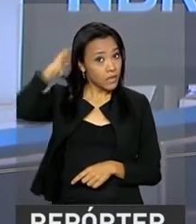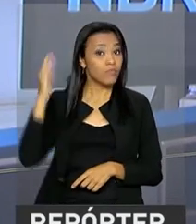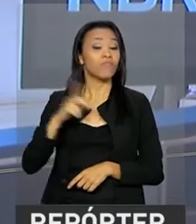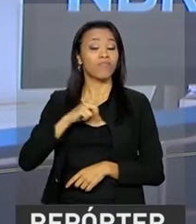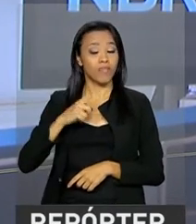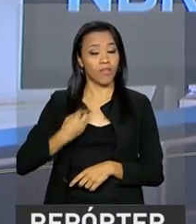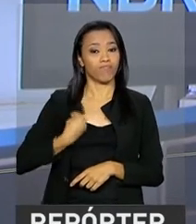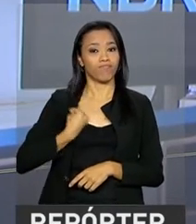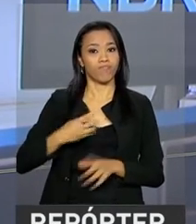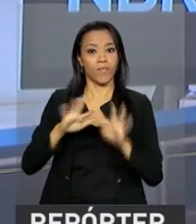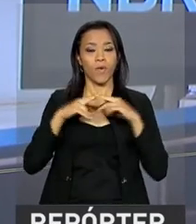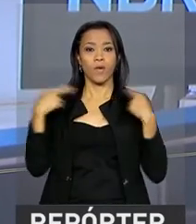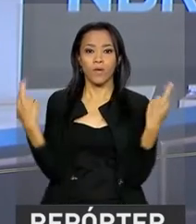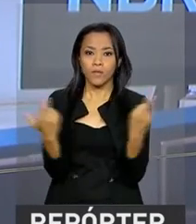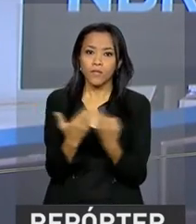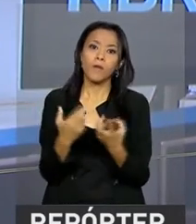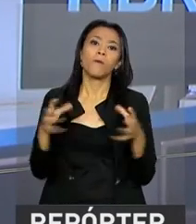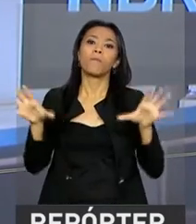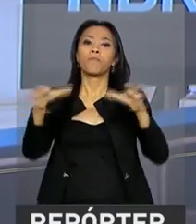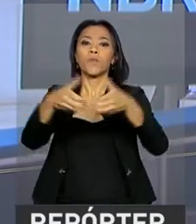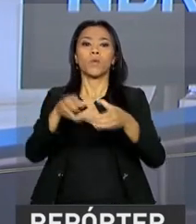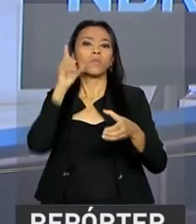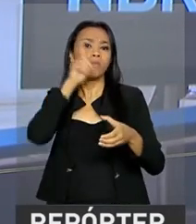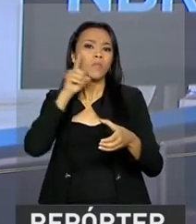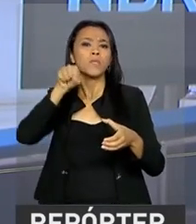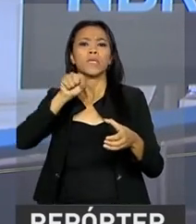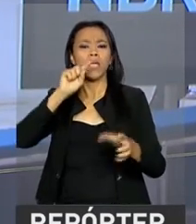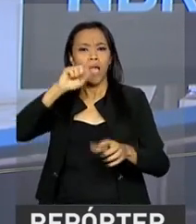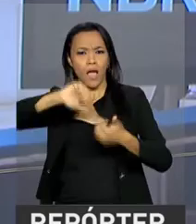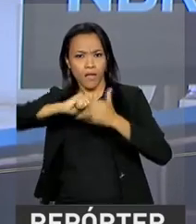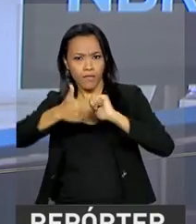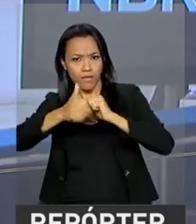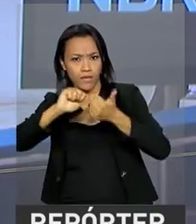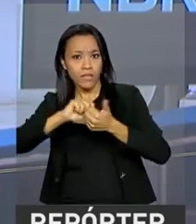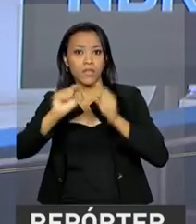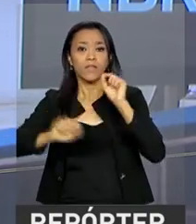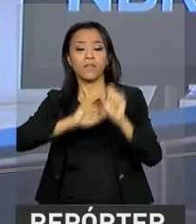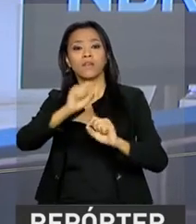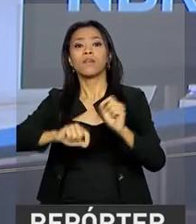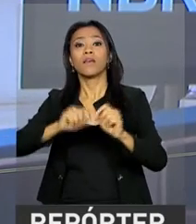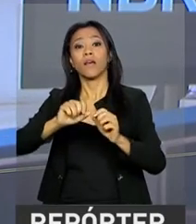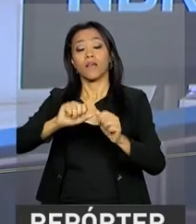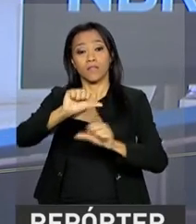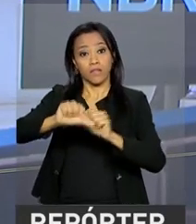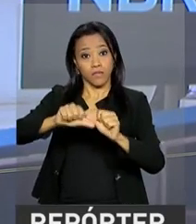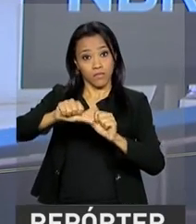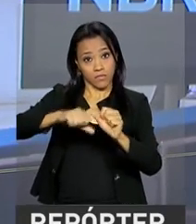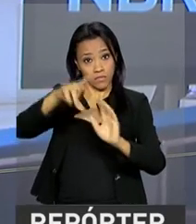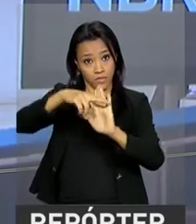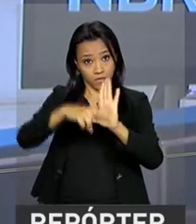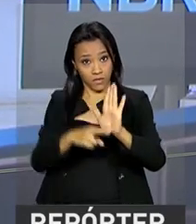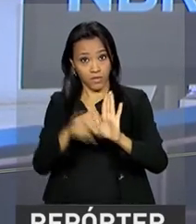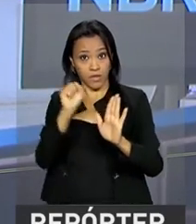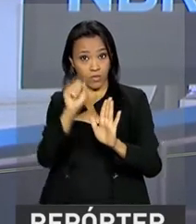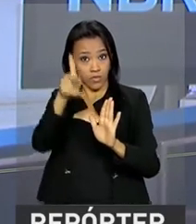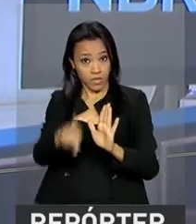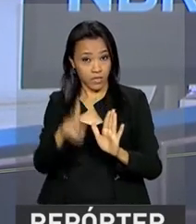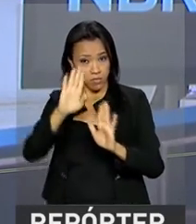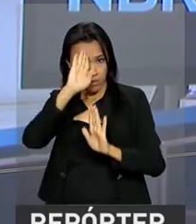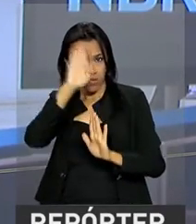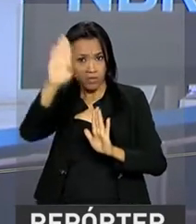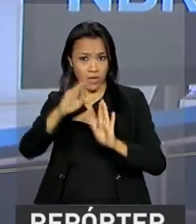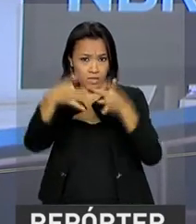da comissão especial que analisa a reforma da previdência para esclarecer os principais pontos do projeto